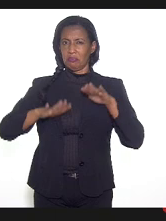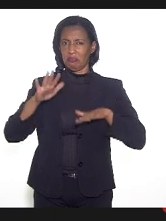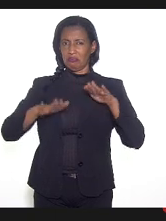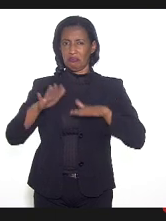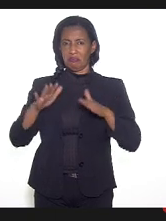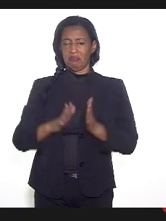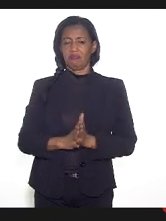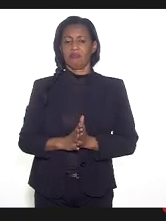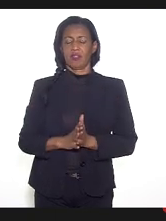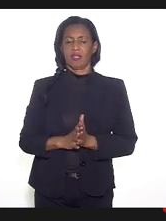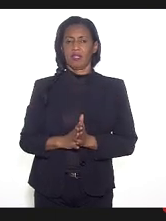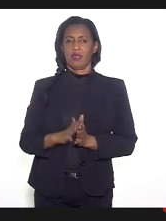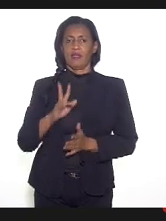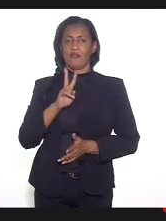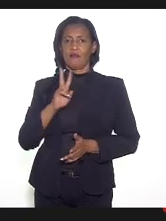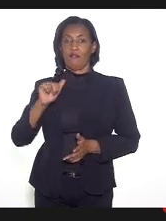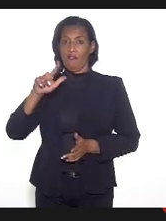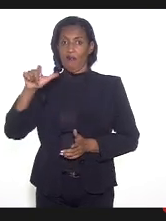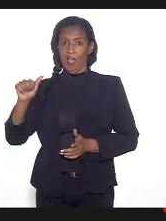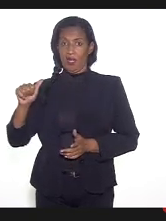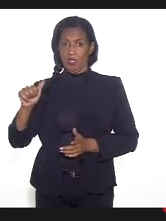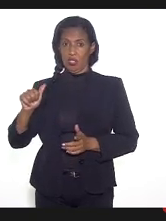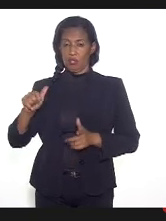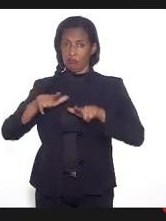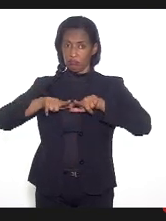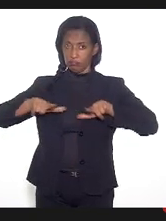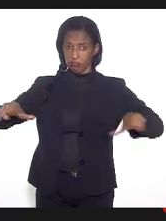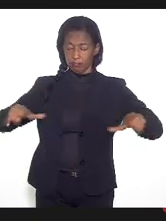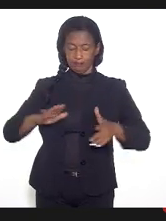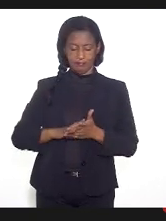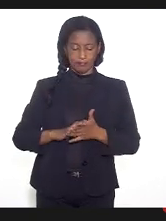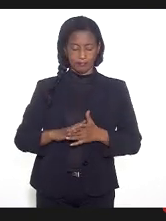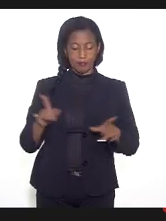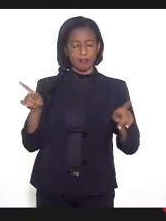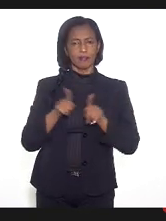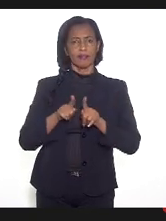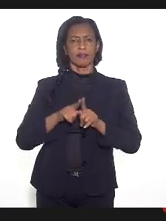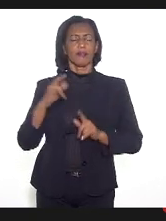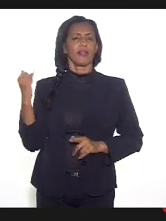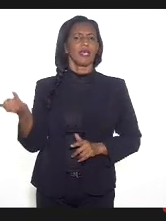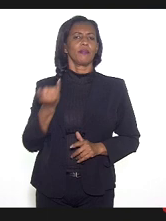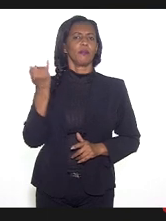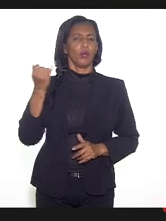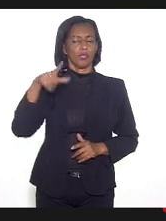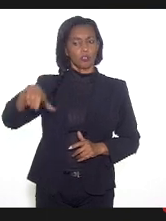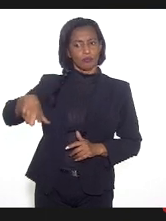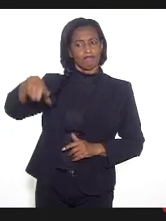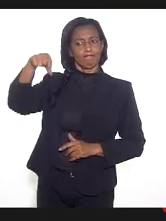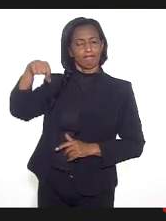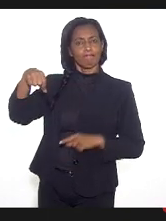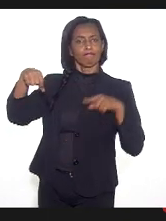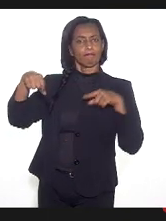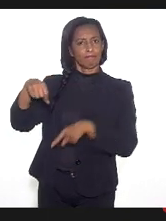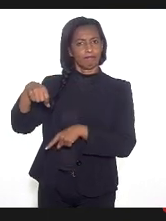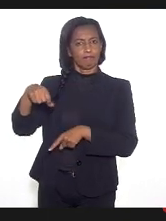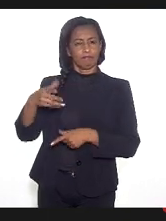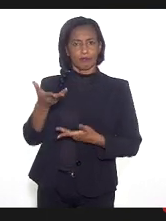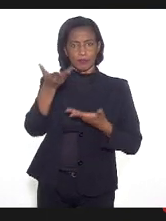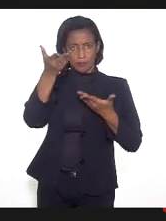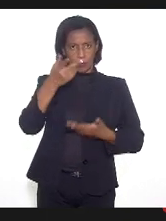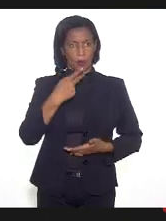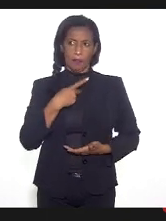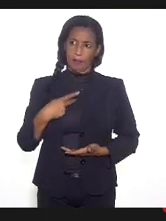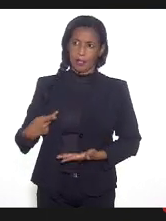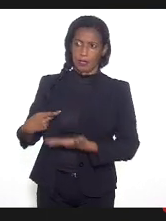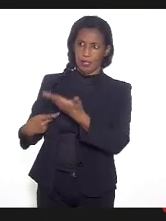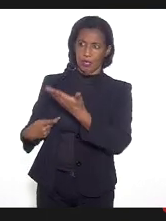cargos de vacância que vão ser aposentados. Uma outra coisa que é importante destacar também, excelentíssimo presidente,